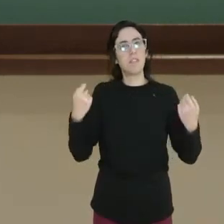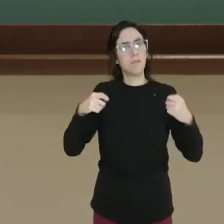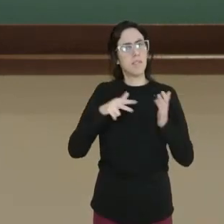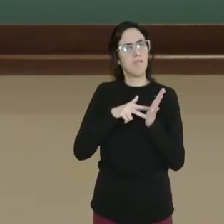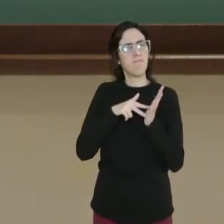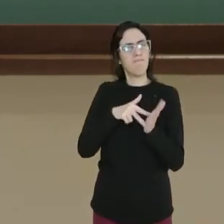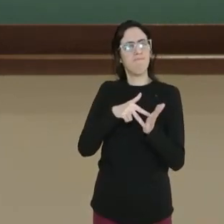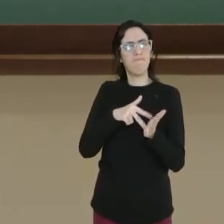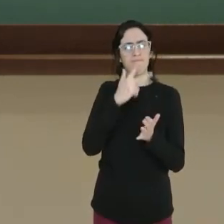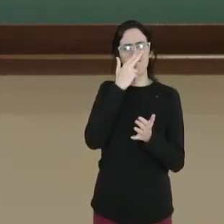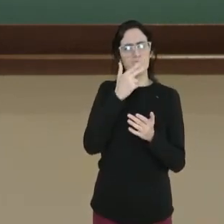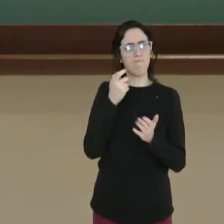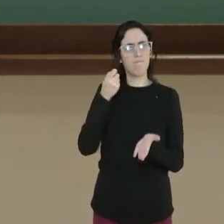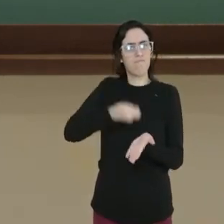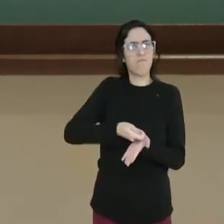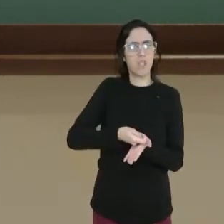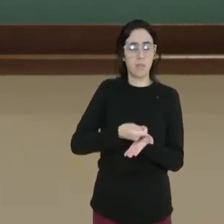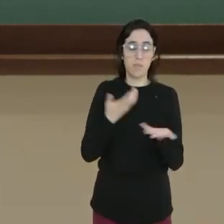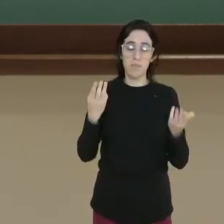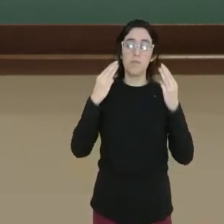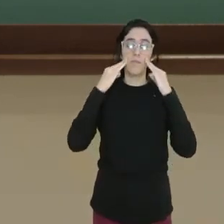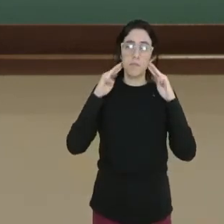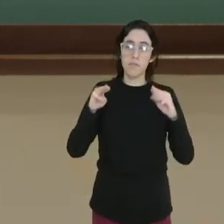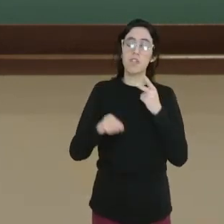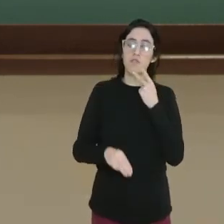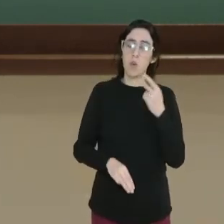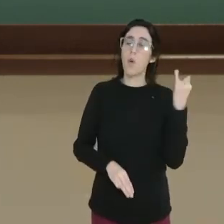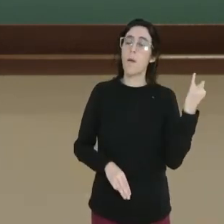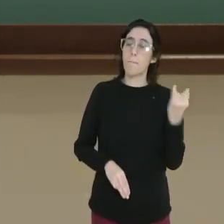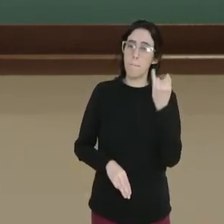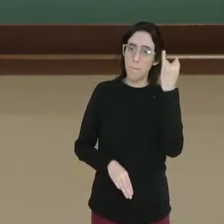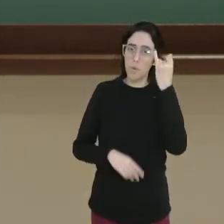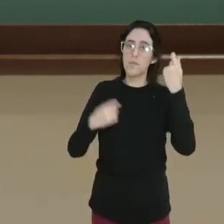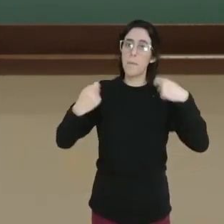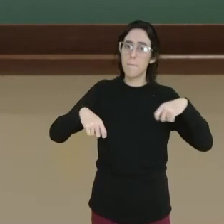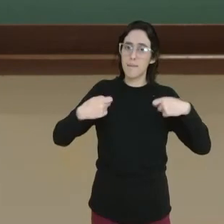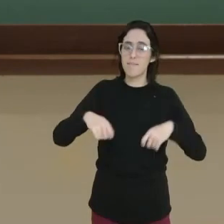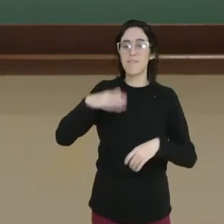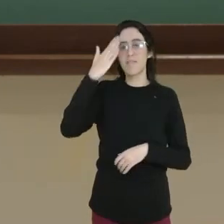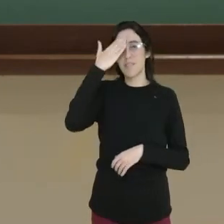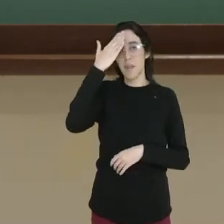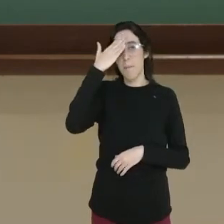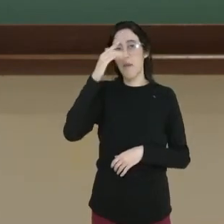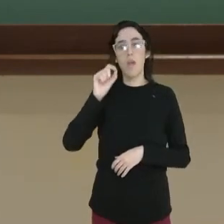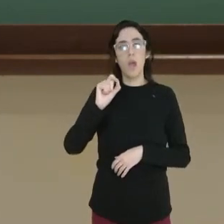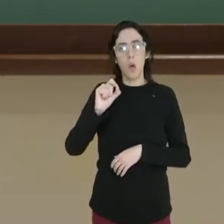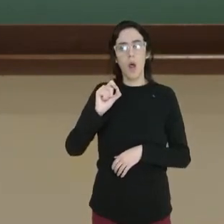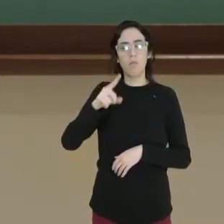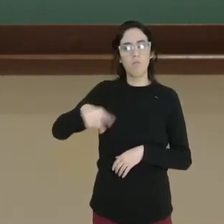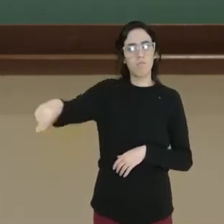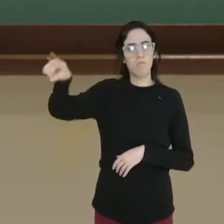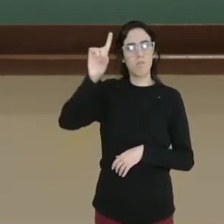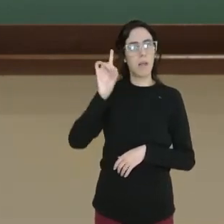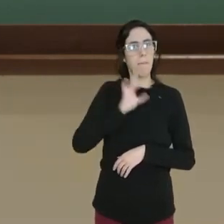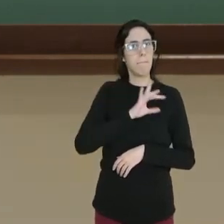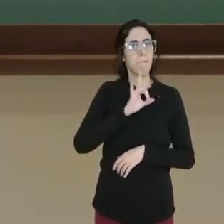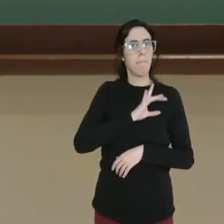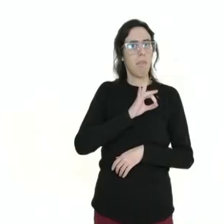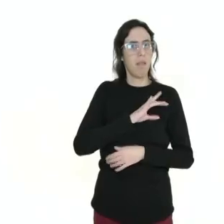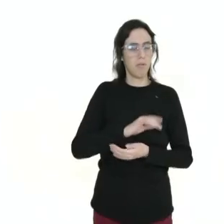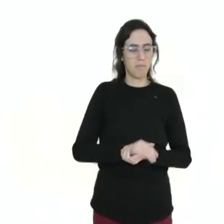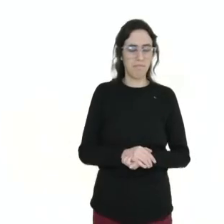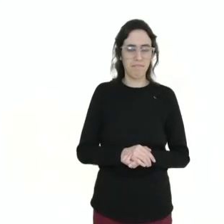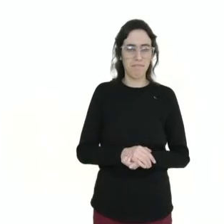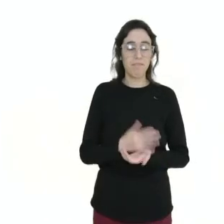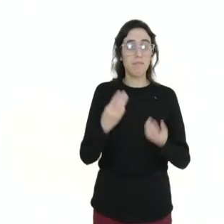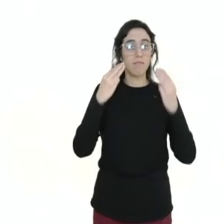o Maquiavel afirma que é importante que ele saiba também ser temido. Para Maquiavel,